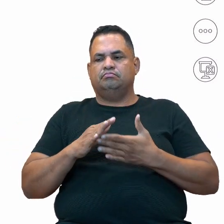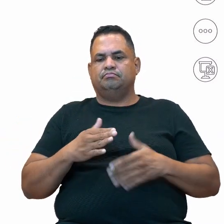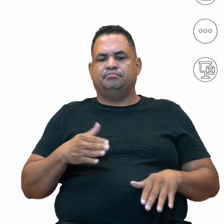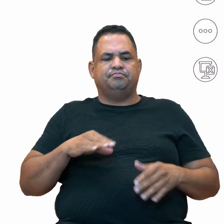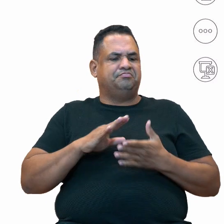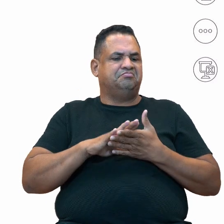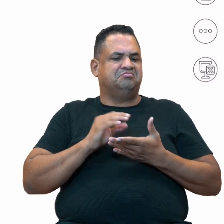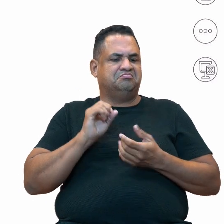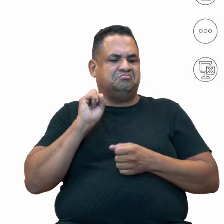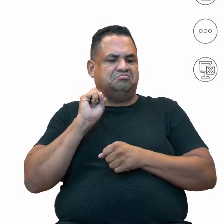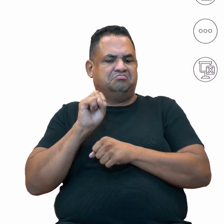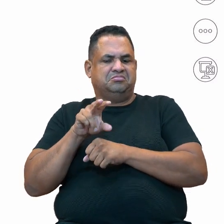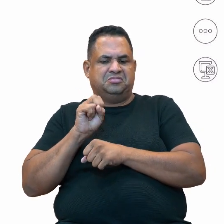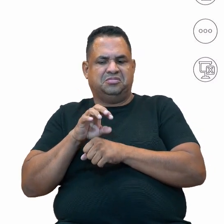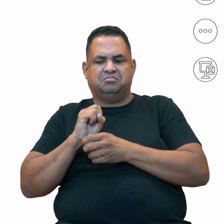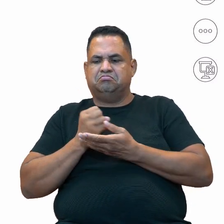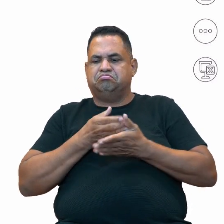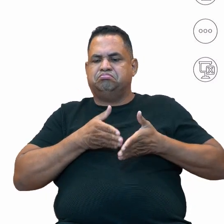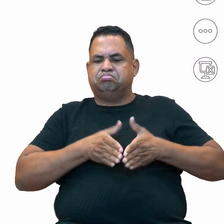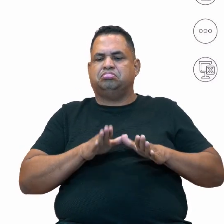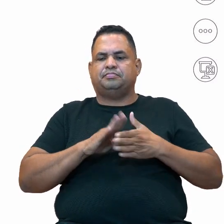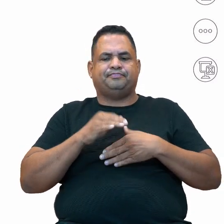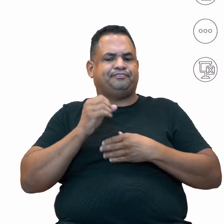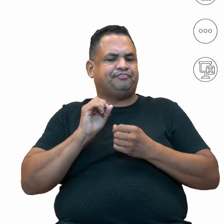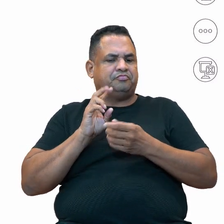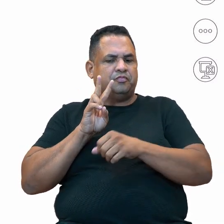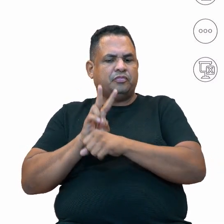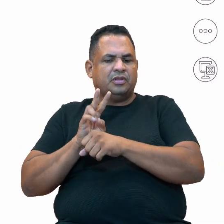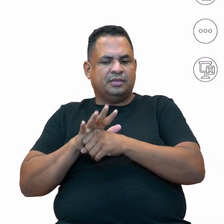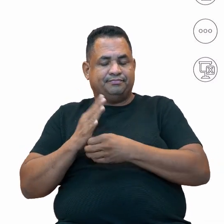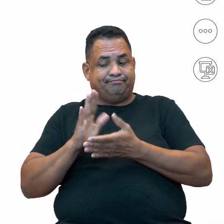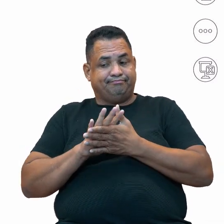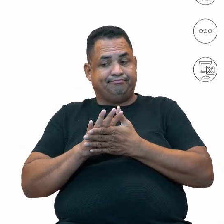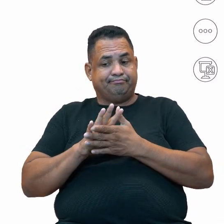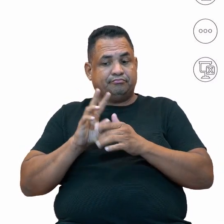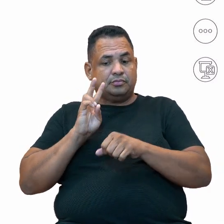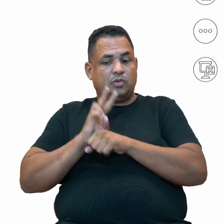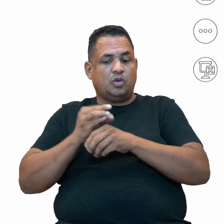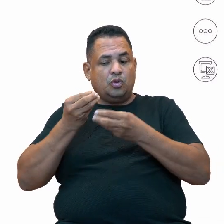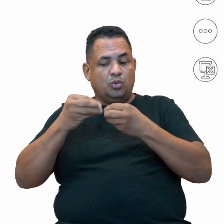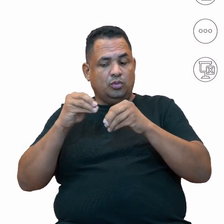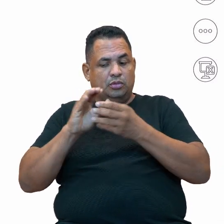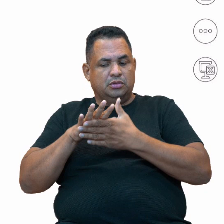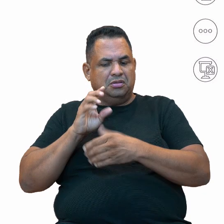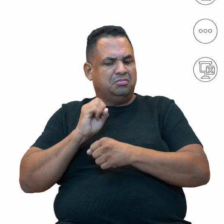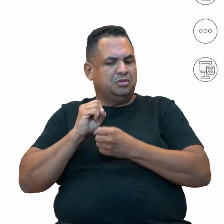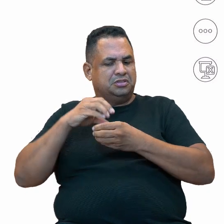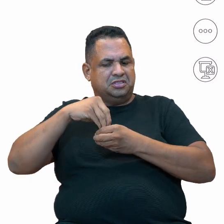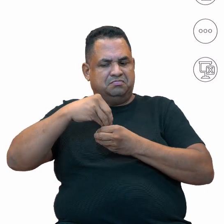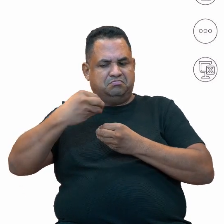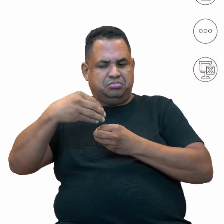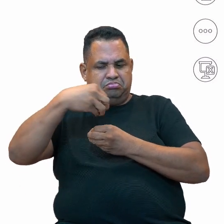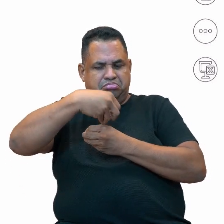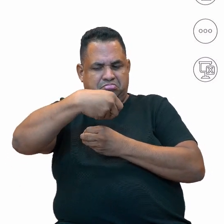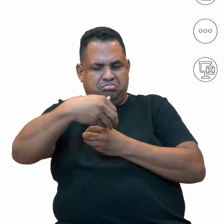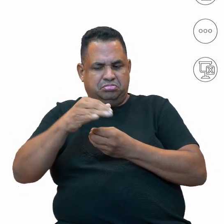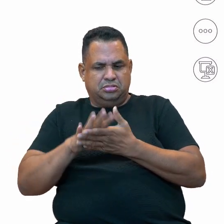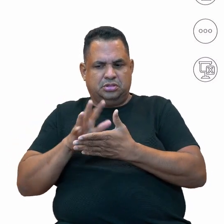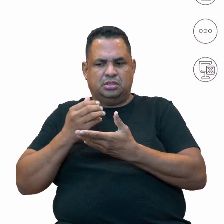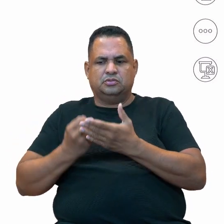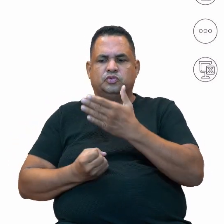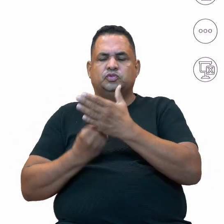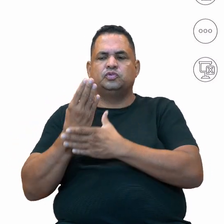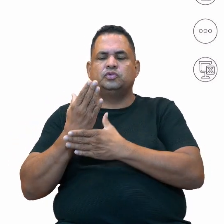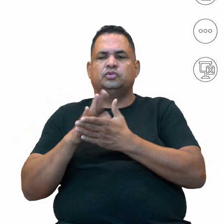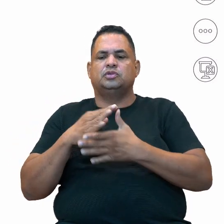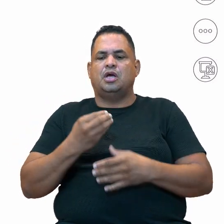os jacarés também, eles têm um cuidado com os ovos, né? Mas depois que eles saem da casquinha dos ovos, já foi. Eles têm que se